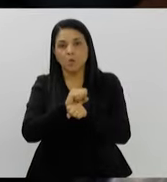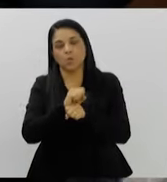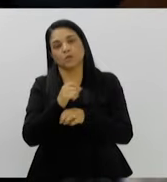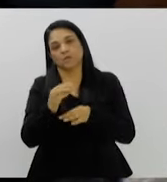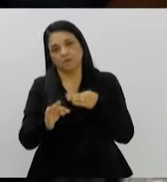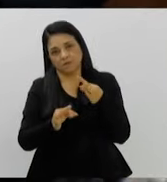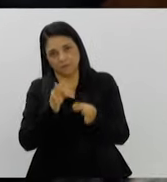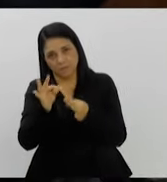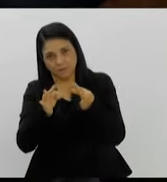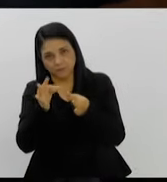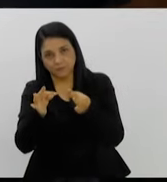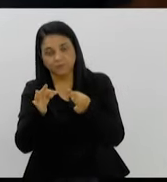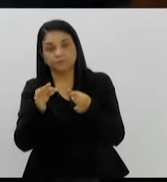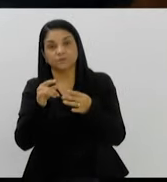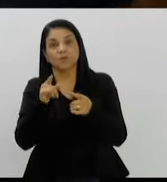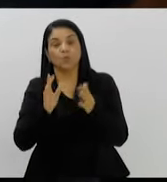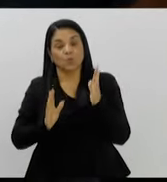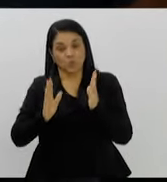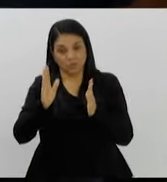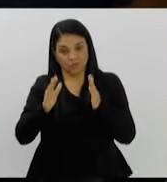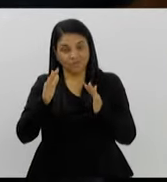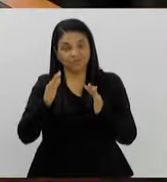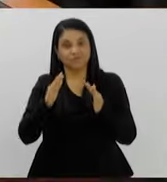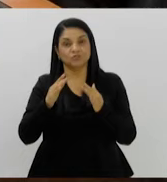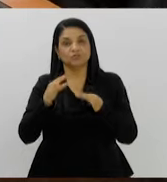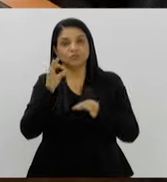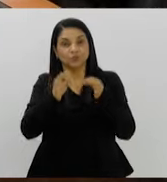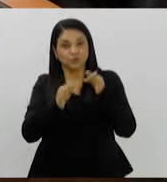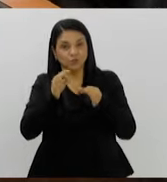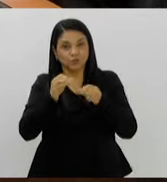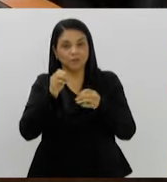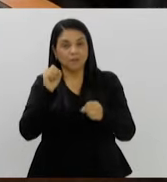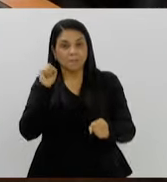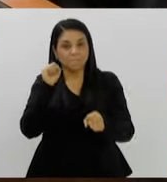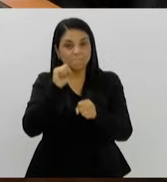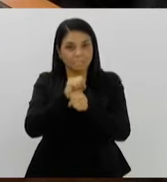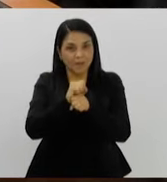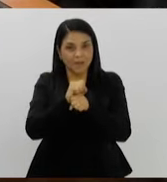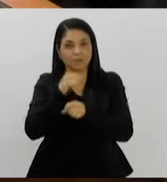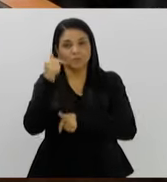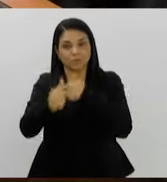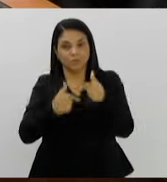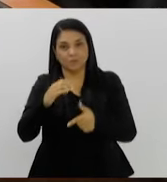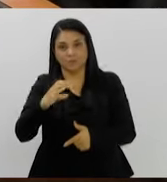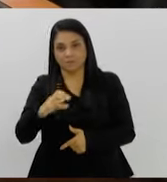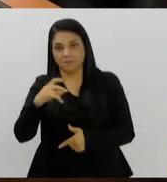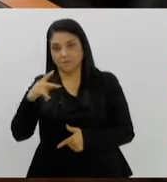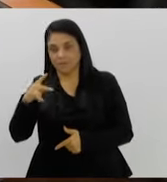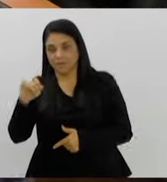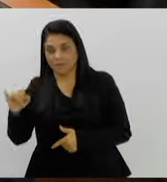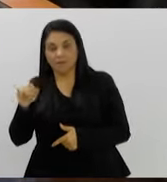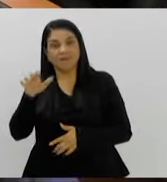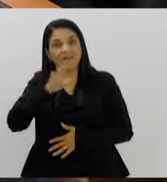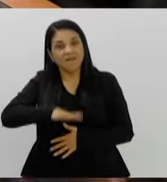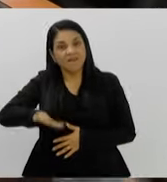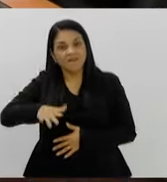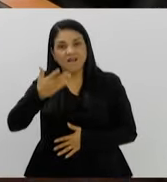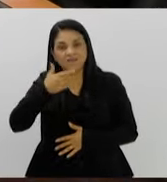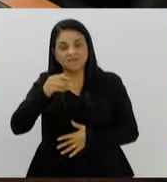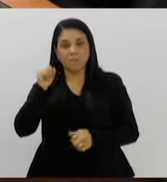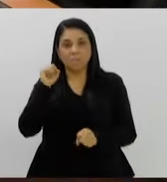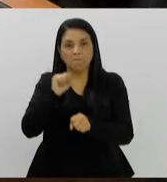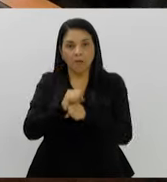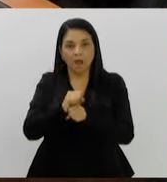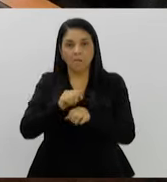o tempo que a justiça bloqueia os trabalhos da CPI crianças vão perdendo a mobilidade a fala